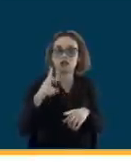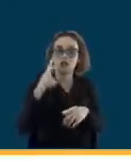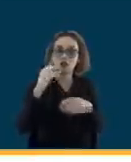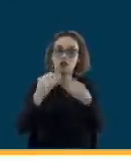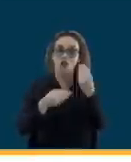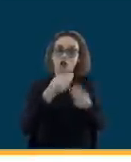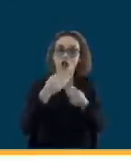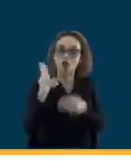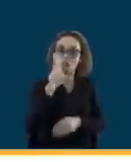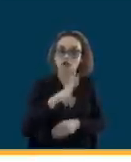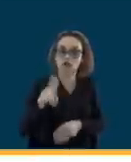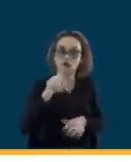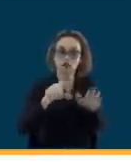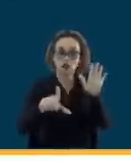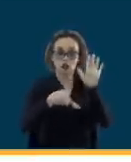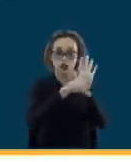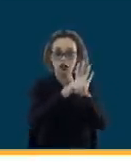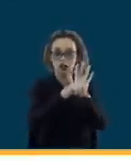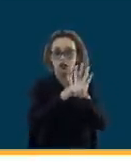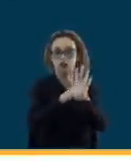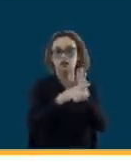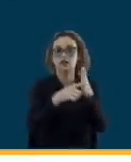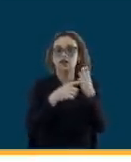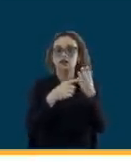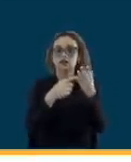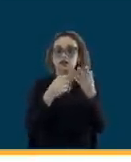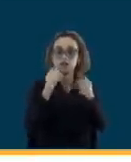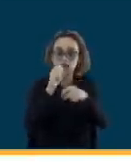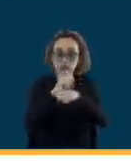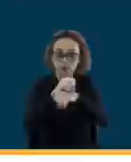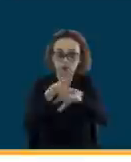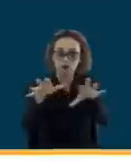Lei Aldir Blanc que a gente está distribuindo,